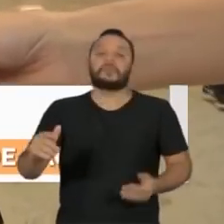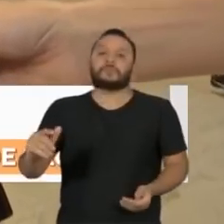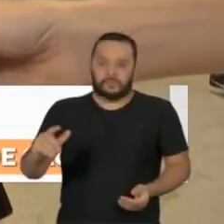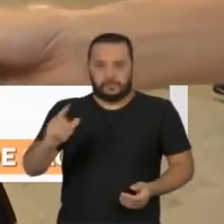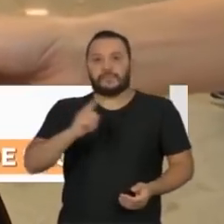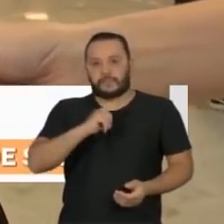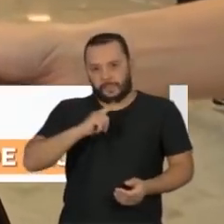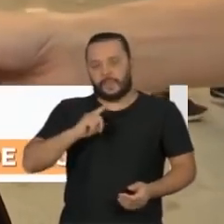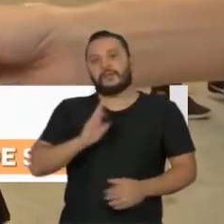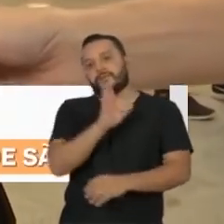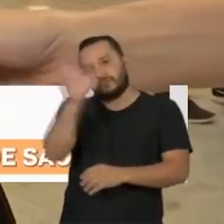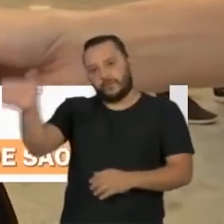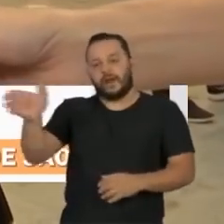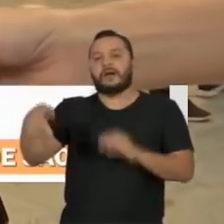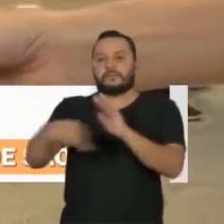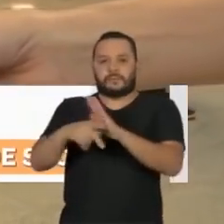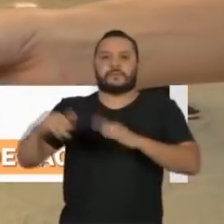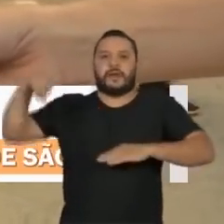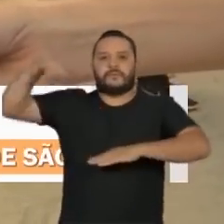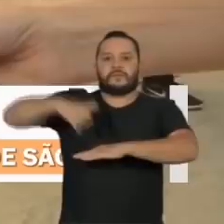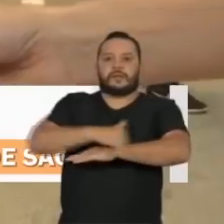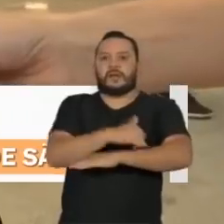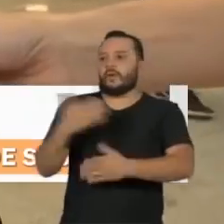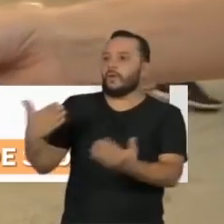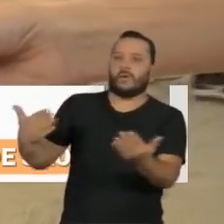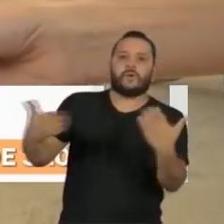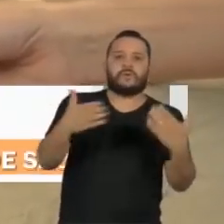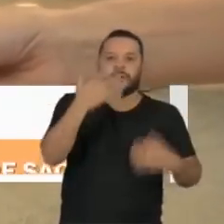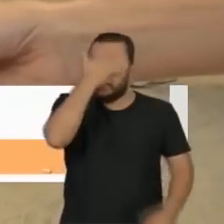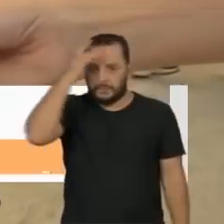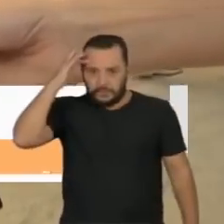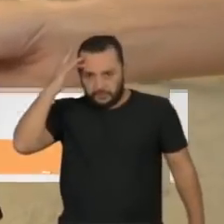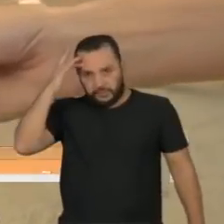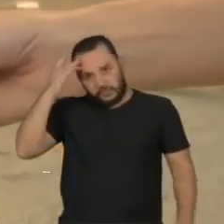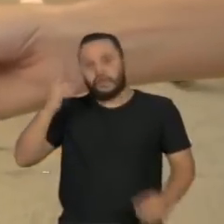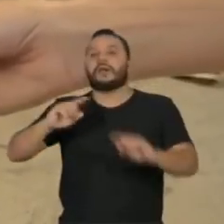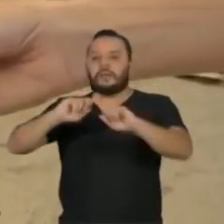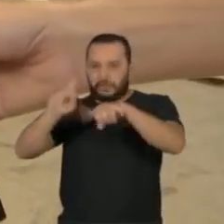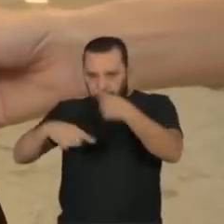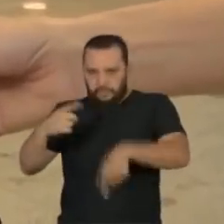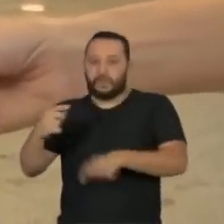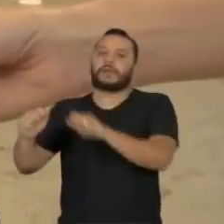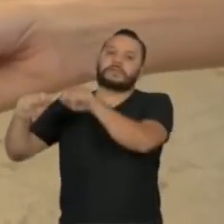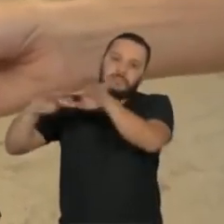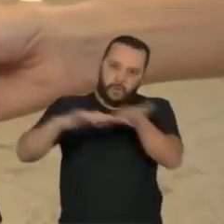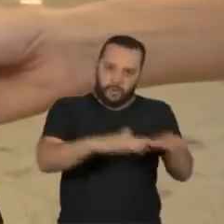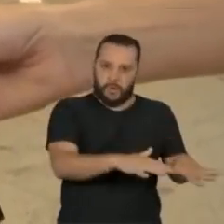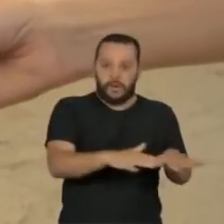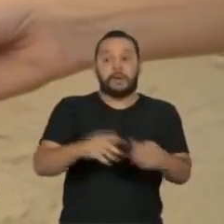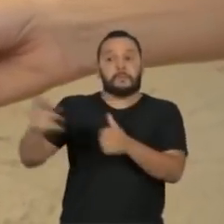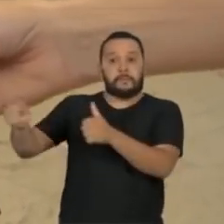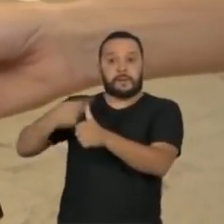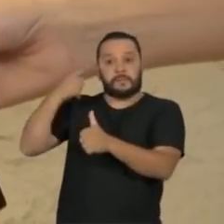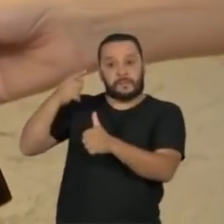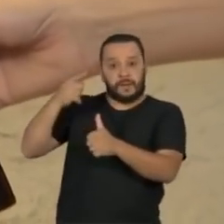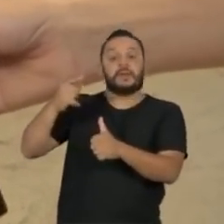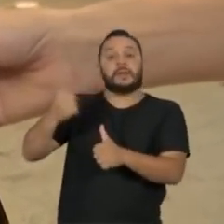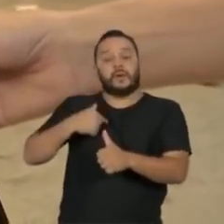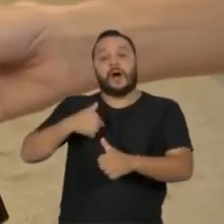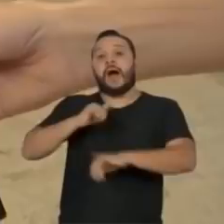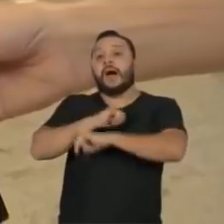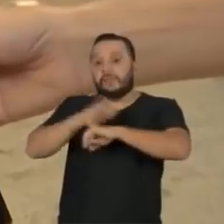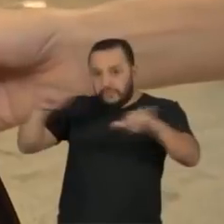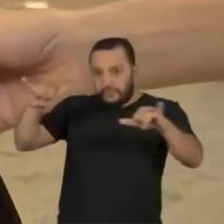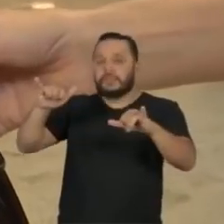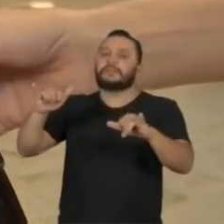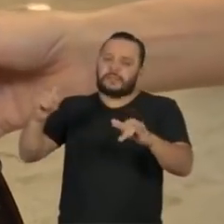até a aeronave, a gente conversa com a tripulação antes do desembarque, solicita que seja feito um aviso sonoro, né,